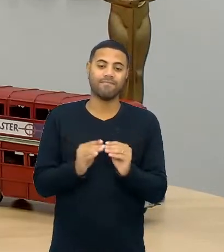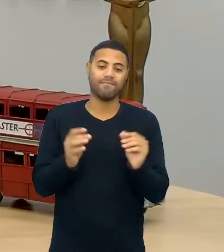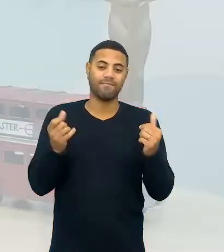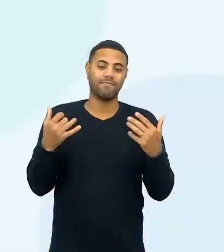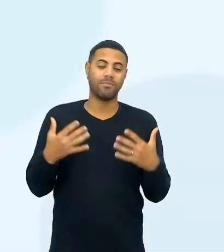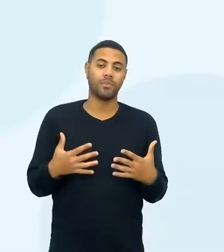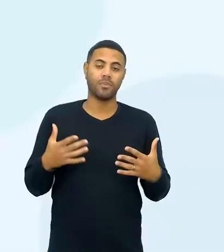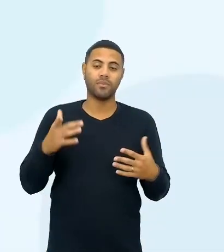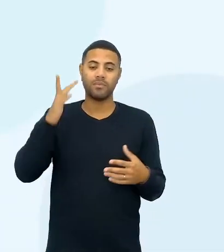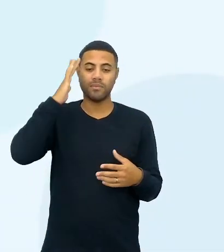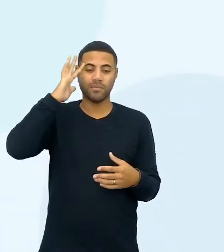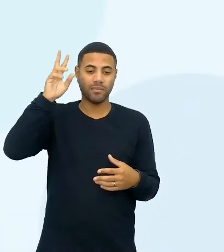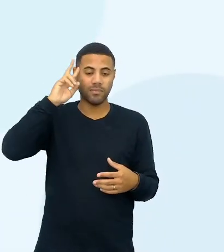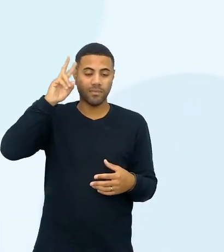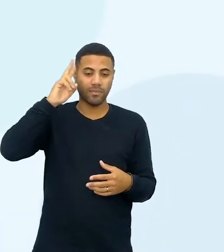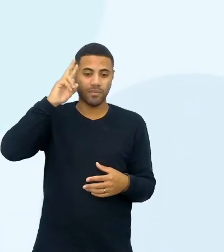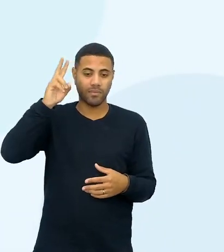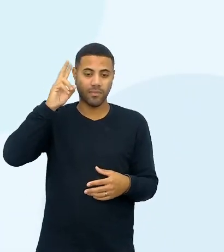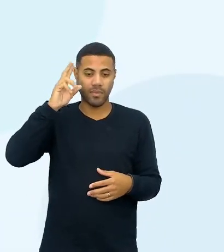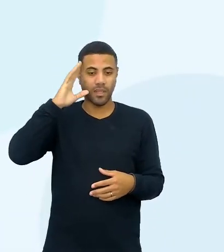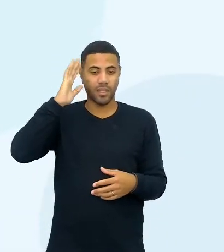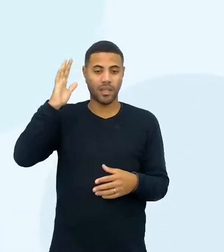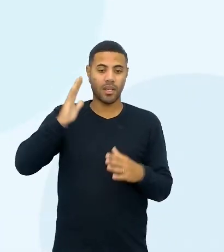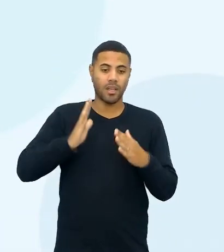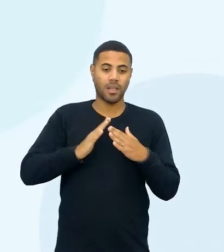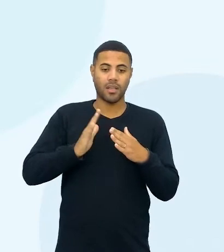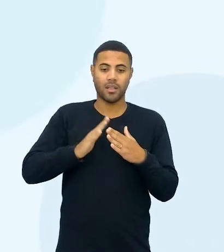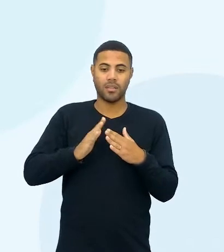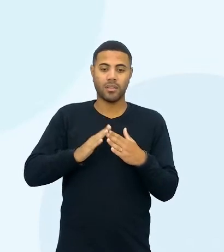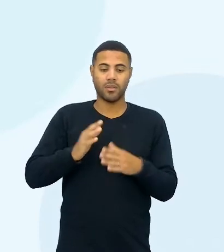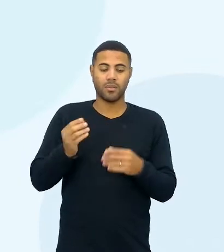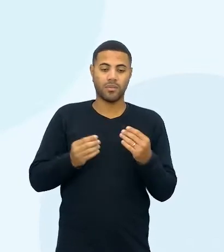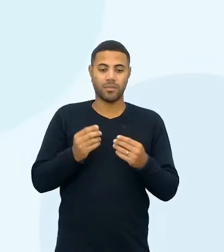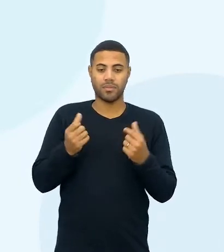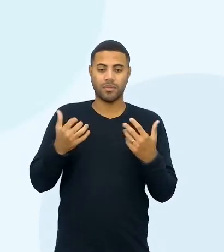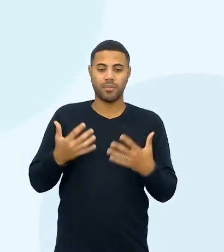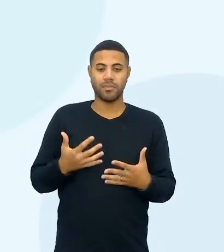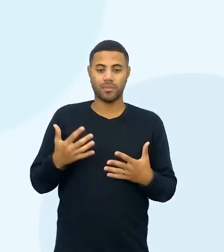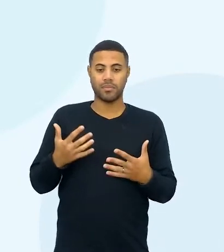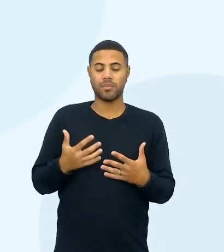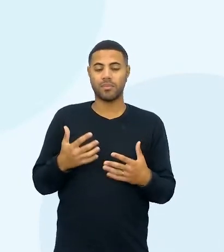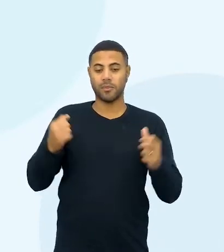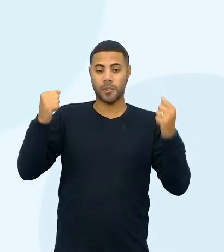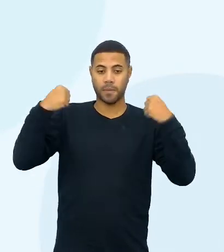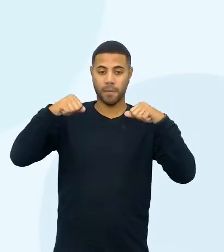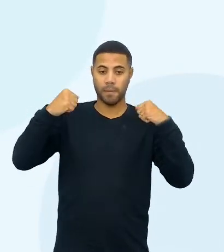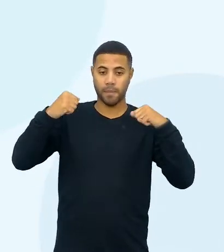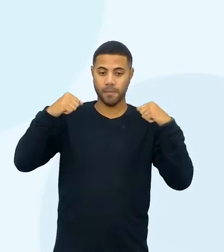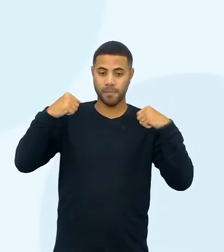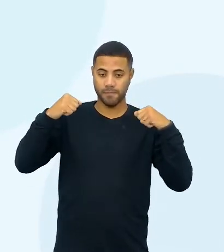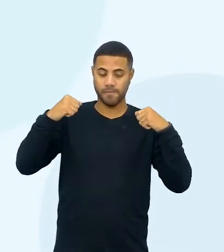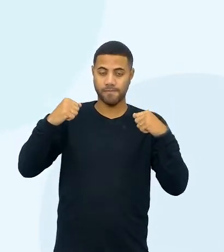para a gente relembrar com o pessoal de casa, né, o que a gente está falando sobre a ginástica artística, eu vou colocar um vídeo aí